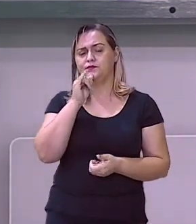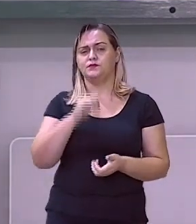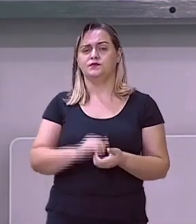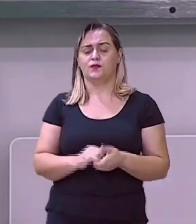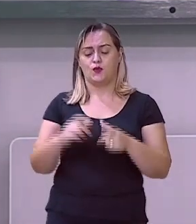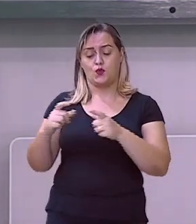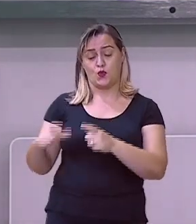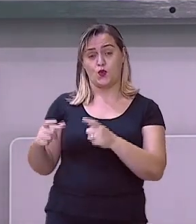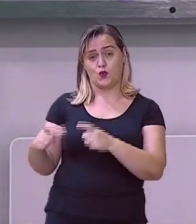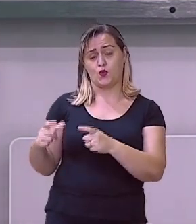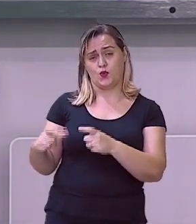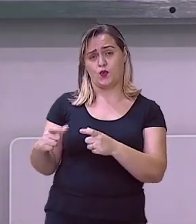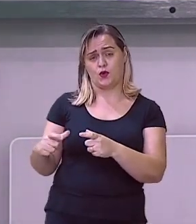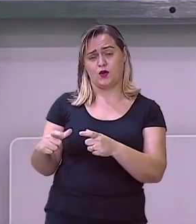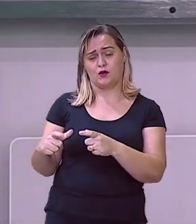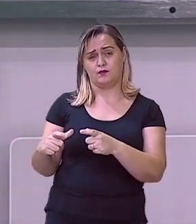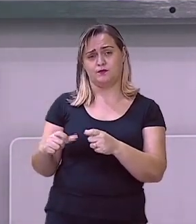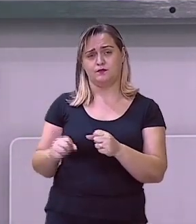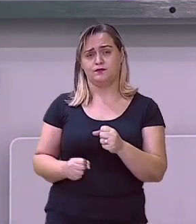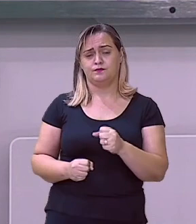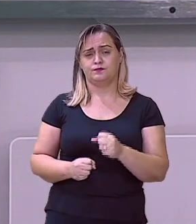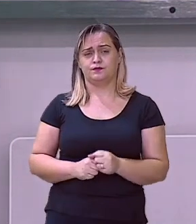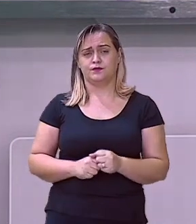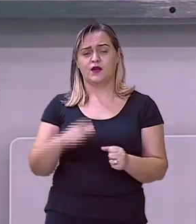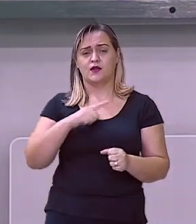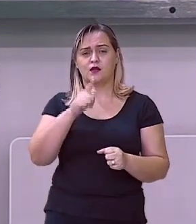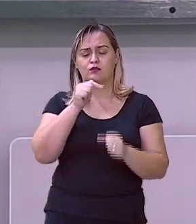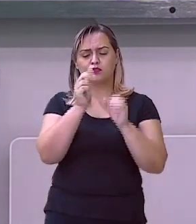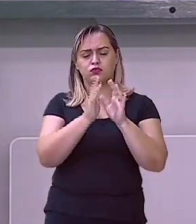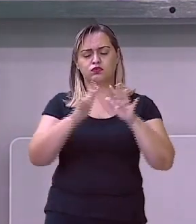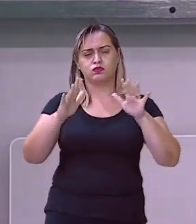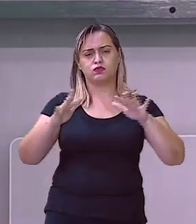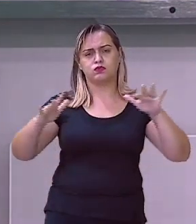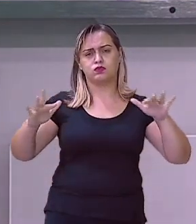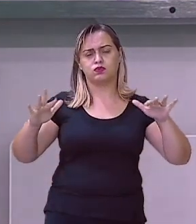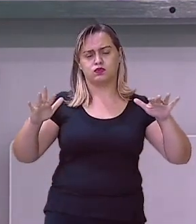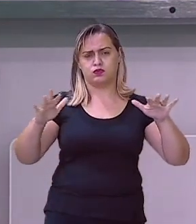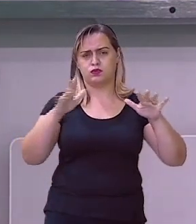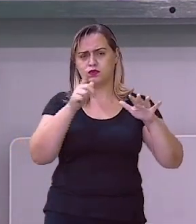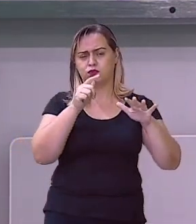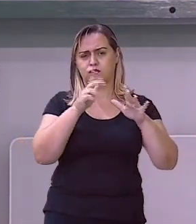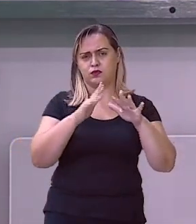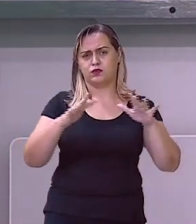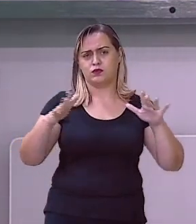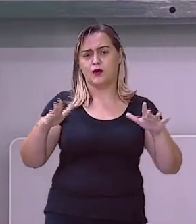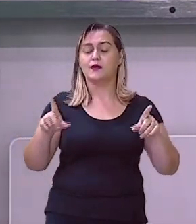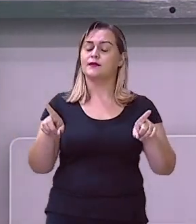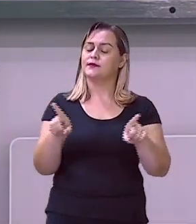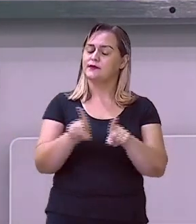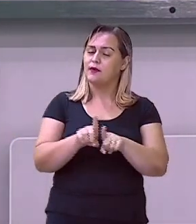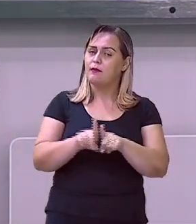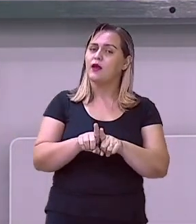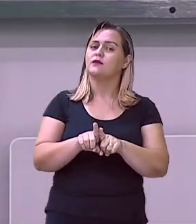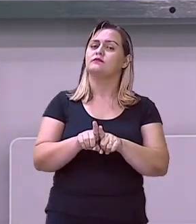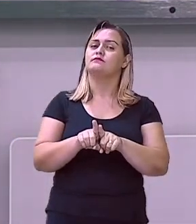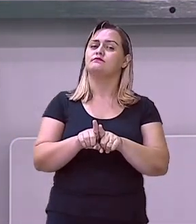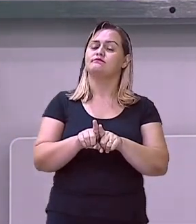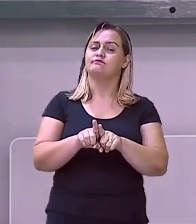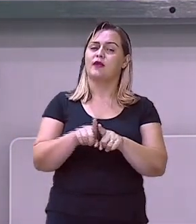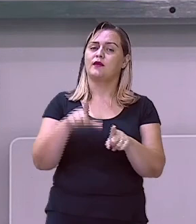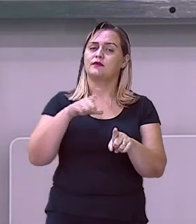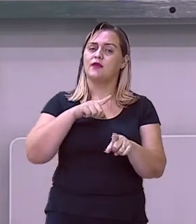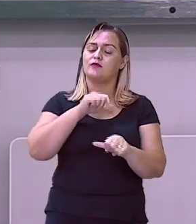quando o lugar está coberto pelas águas oceânicas, ele também sofre diversas alterações.